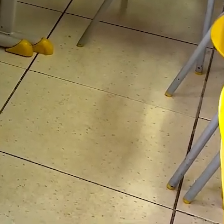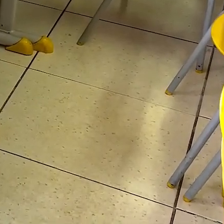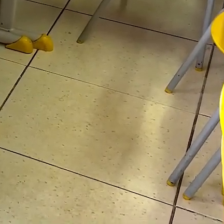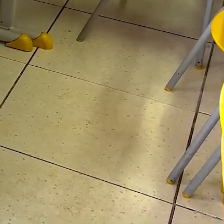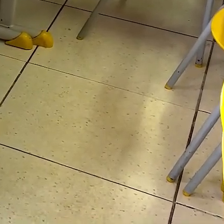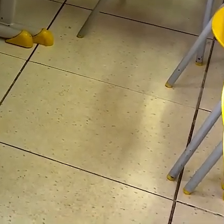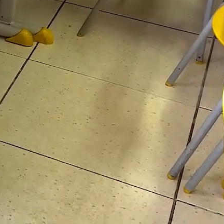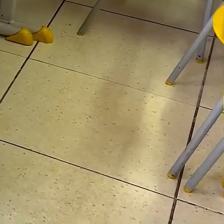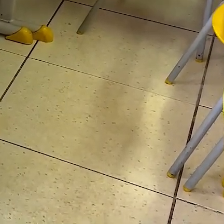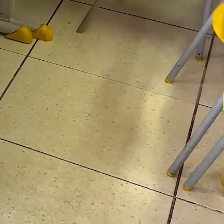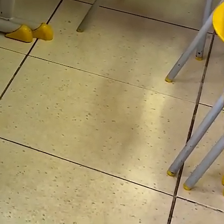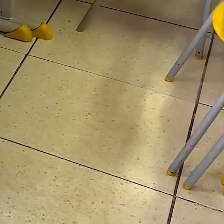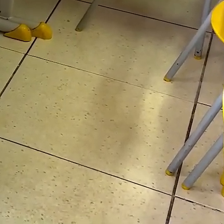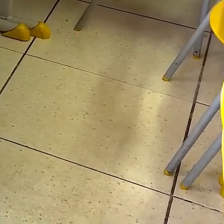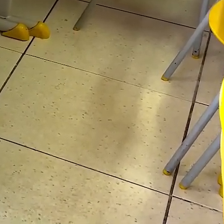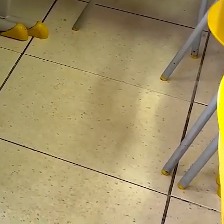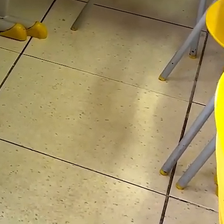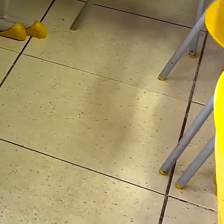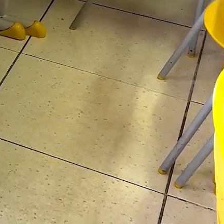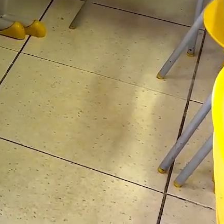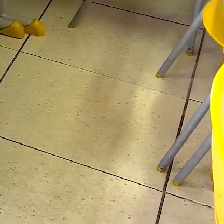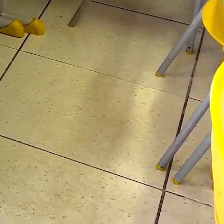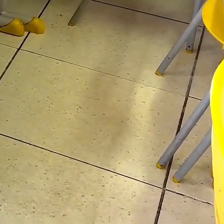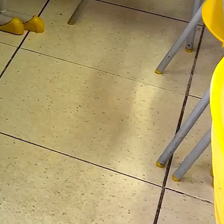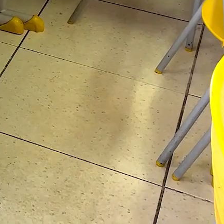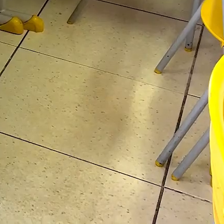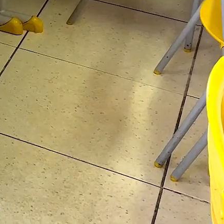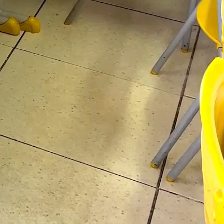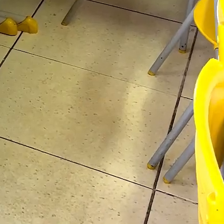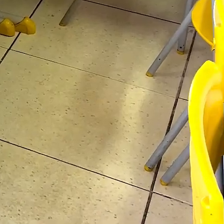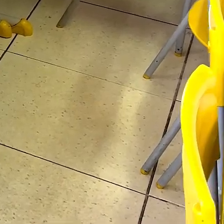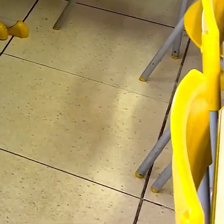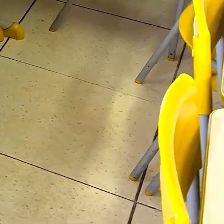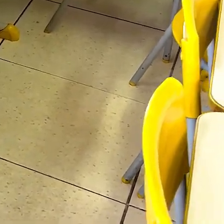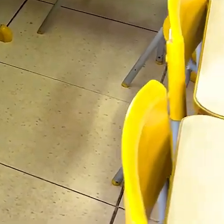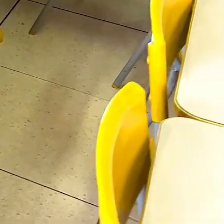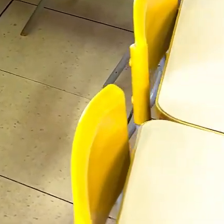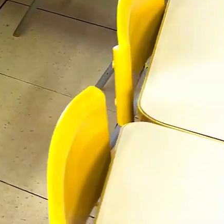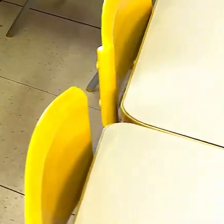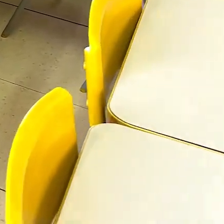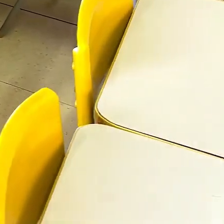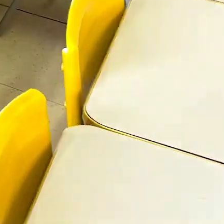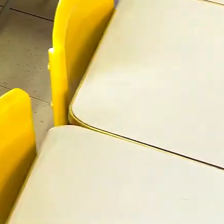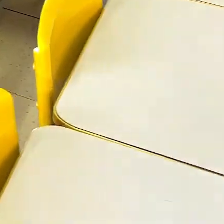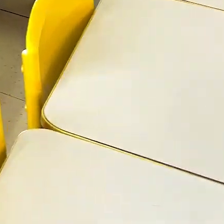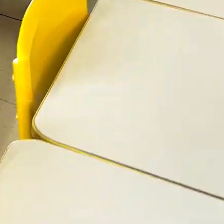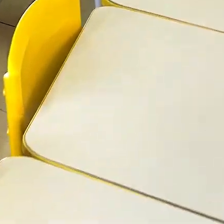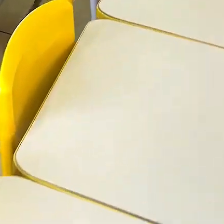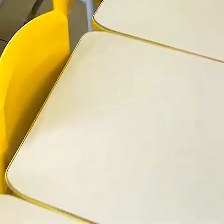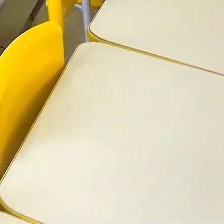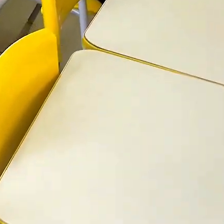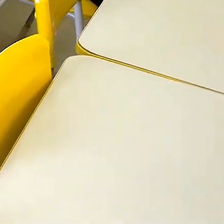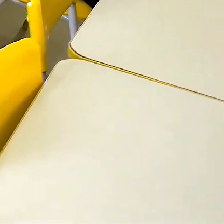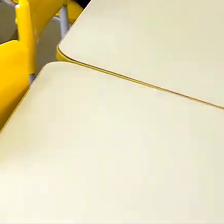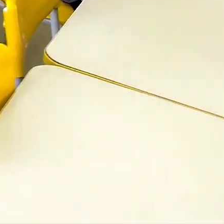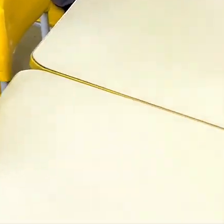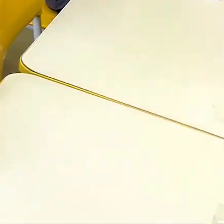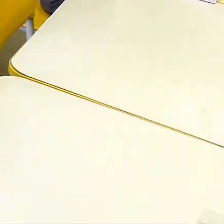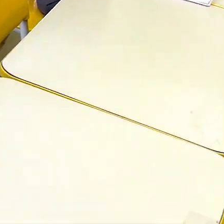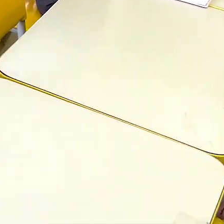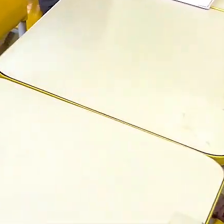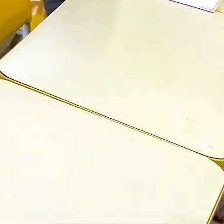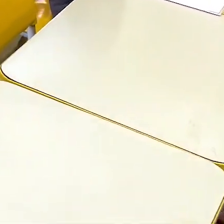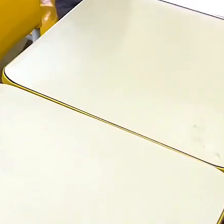Tá, nossa lista pode ser muito grande não, tá? O 4 vai ser 4, você falou, Vitor? Ah, não, foi ele, o Cuca. E você, falou